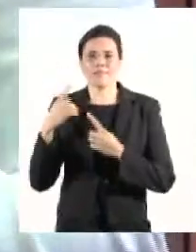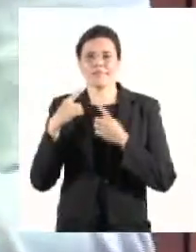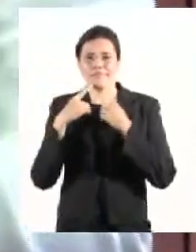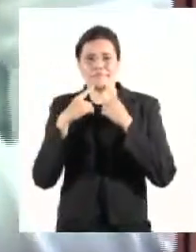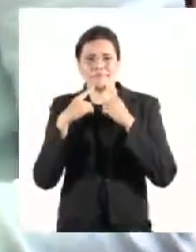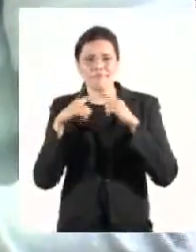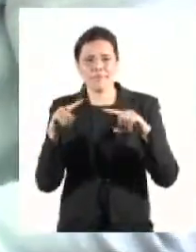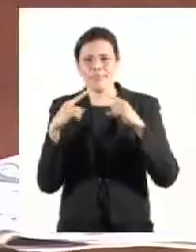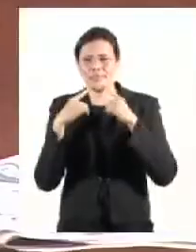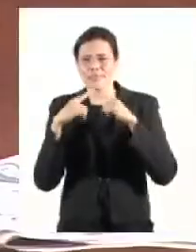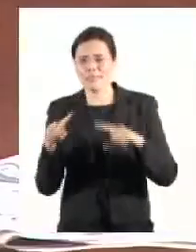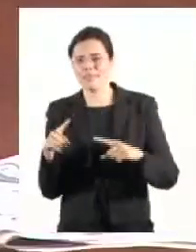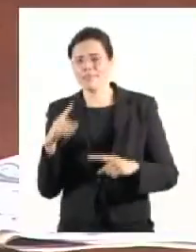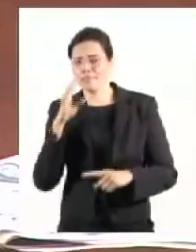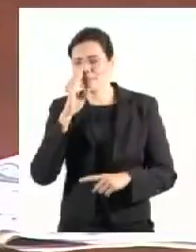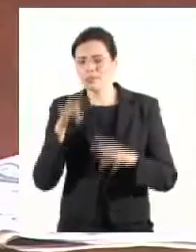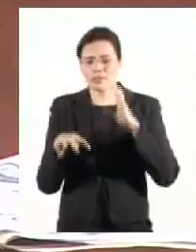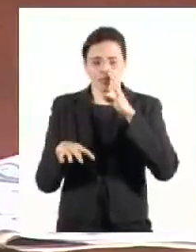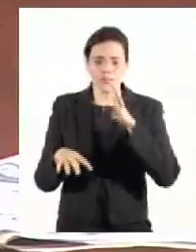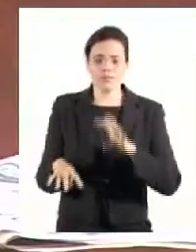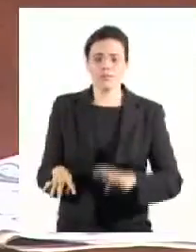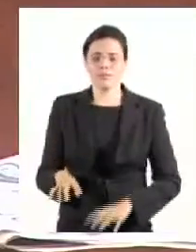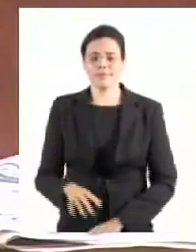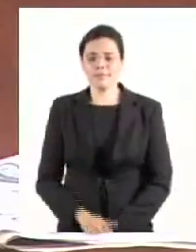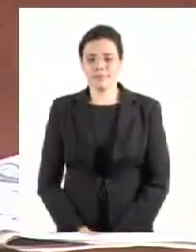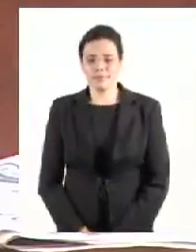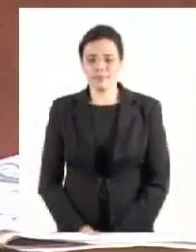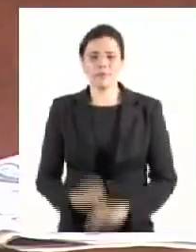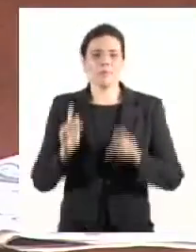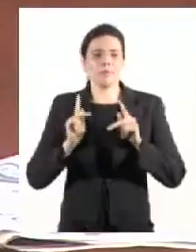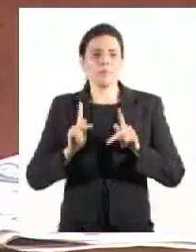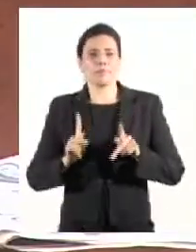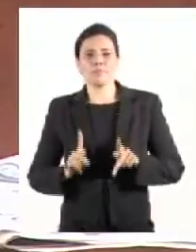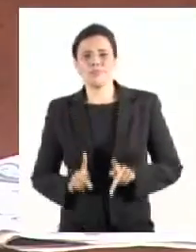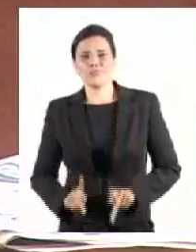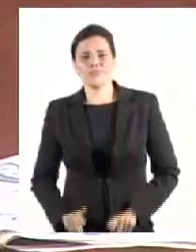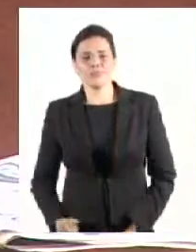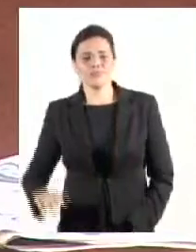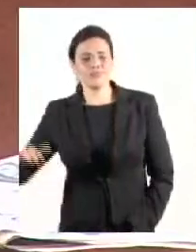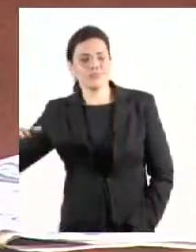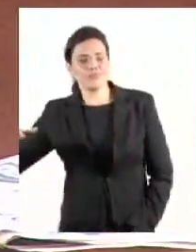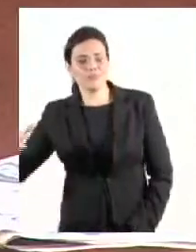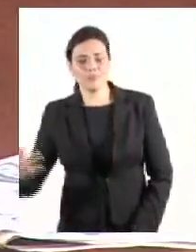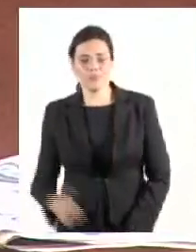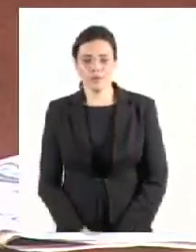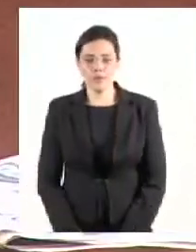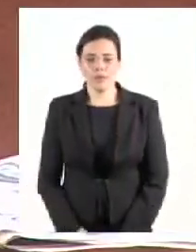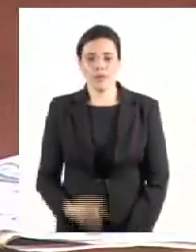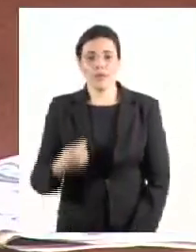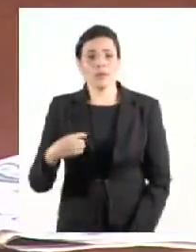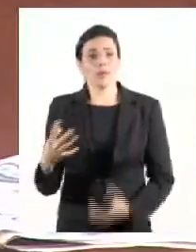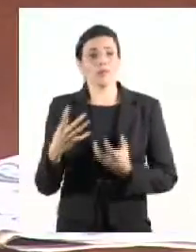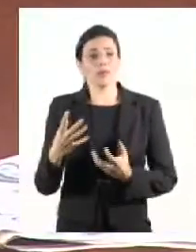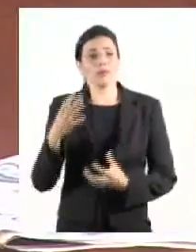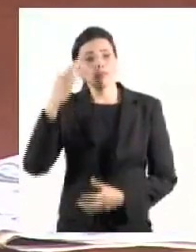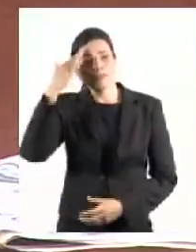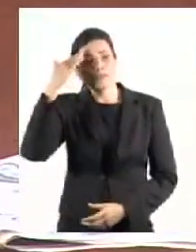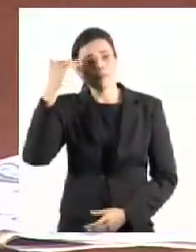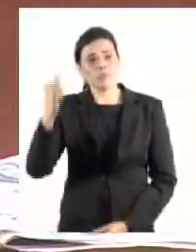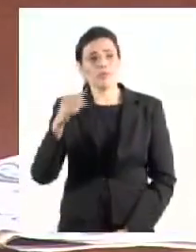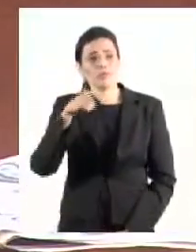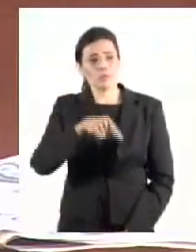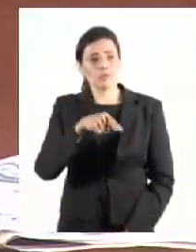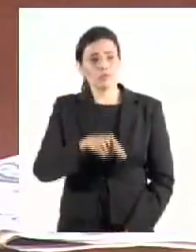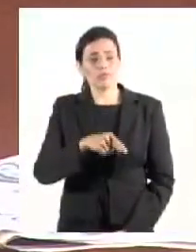Eu quero conseguir entender o que se passa na cabeça do líder do governo. Diz tanto que